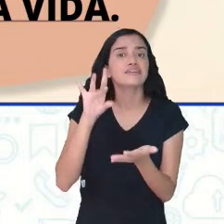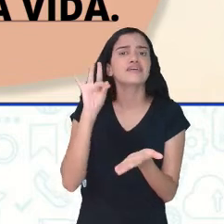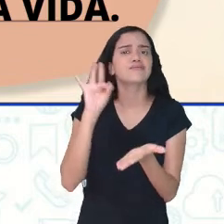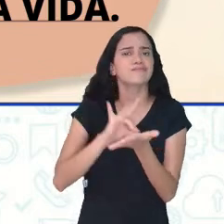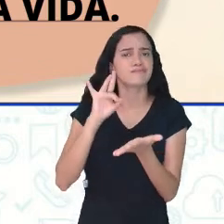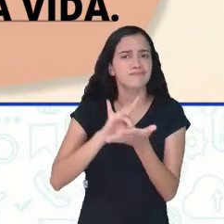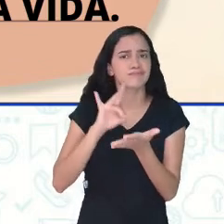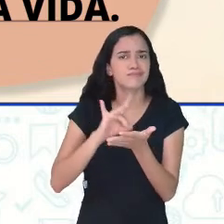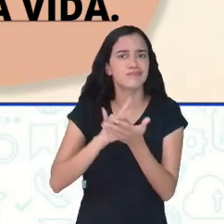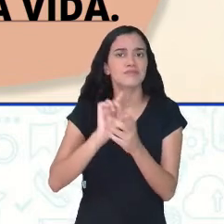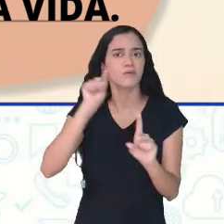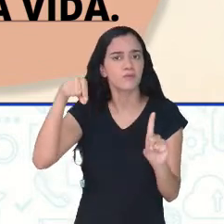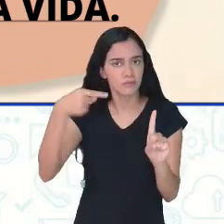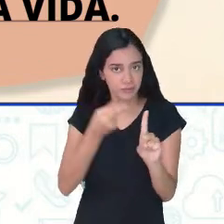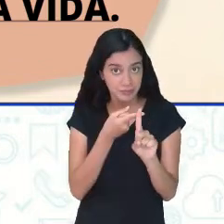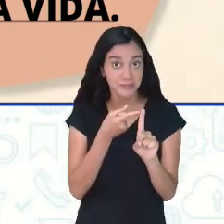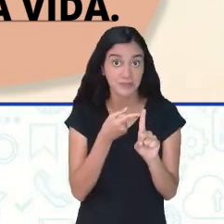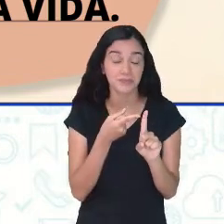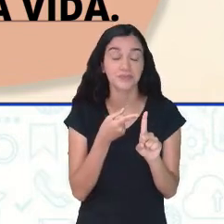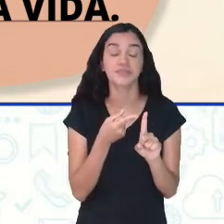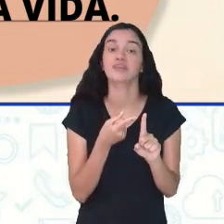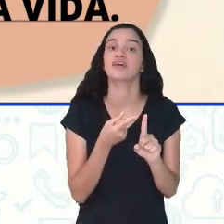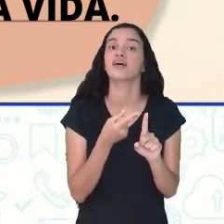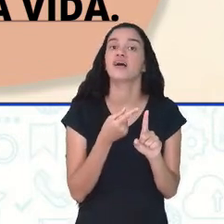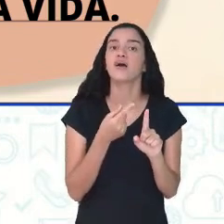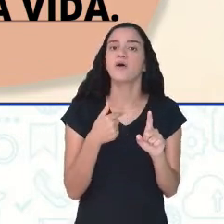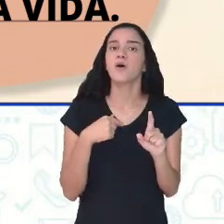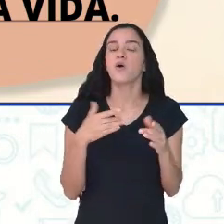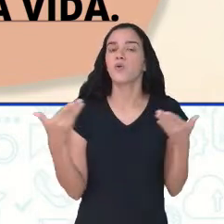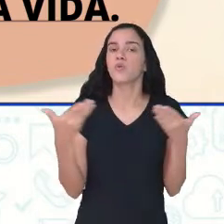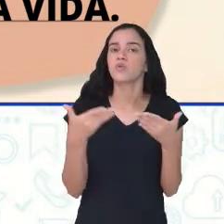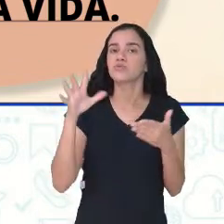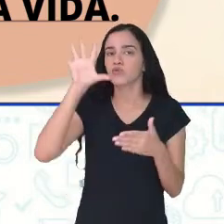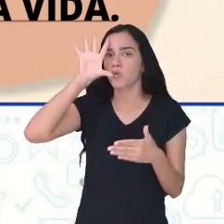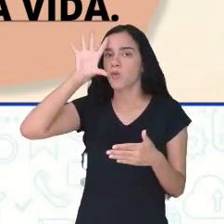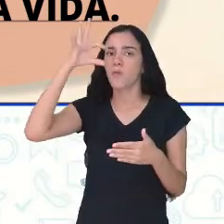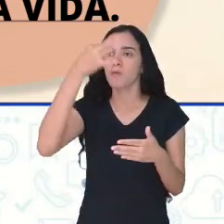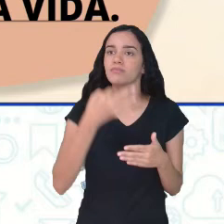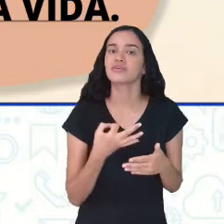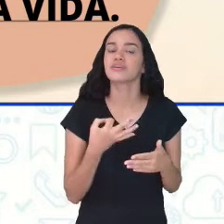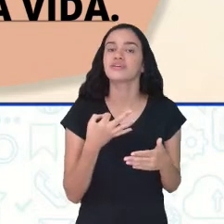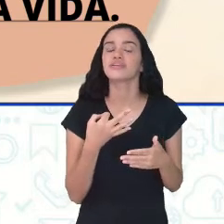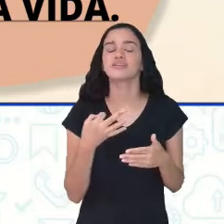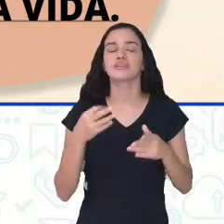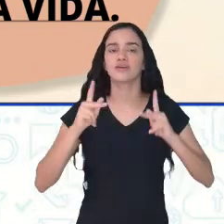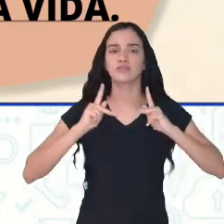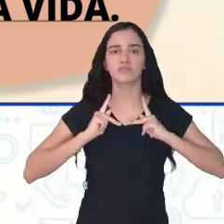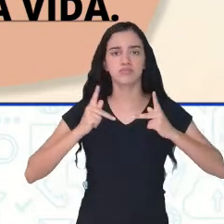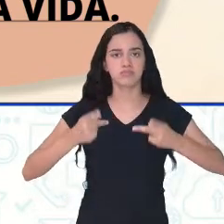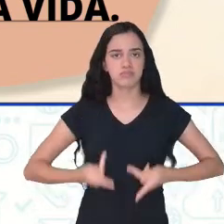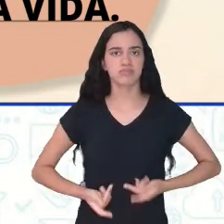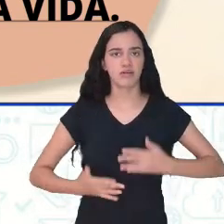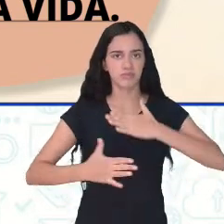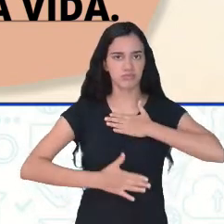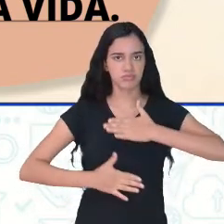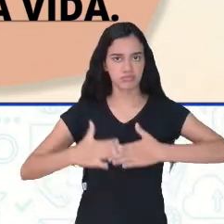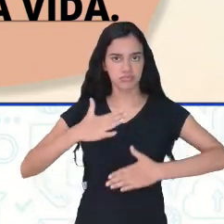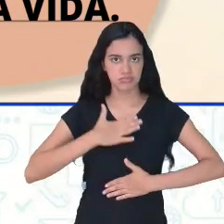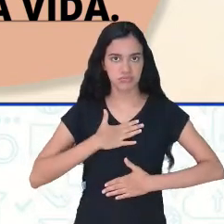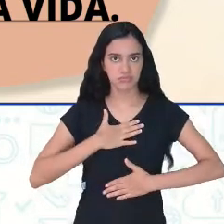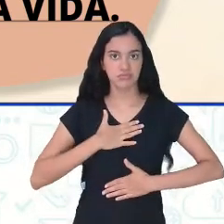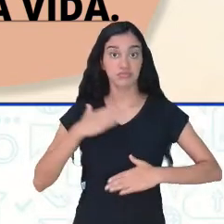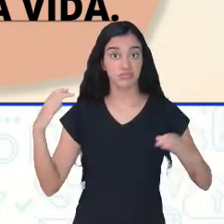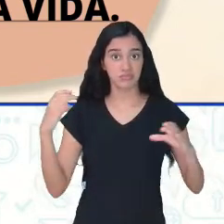conseguiu atingir esse objetivo. Então, nosso objetivo é compreender que o corpo humano é um todo integrado, né?